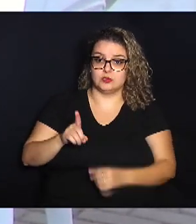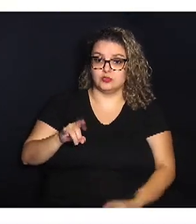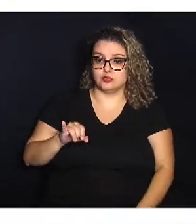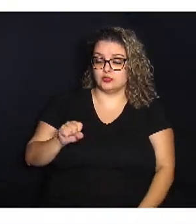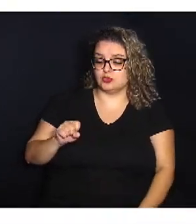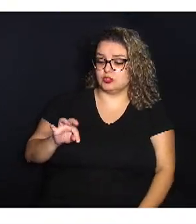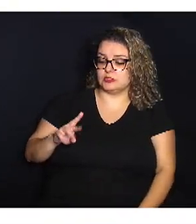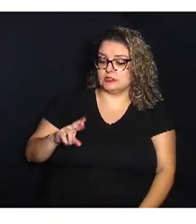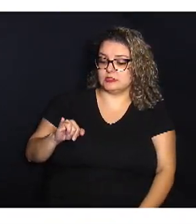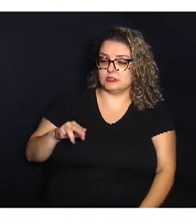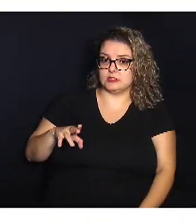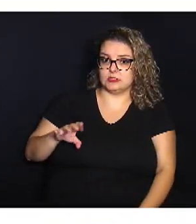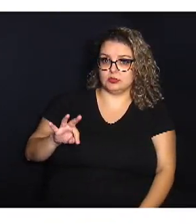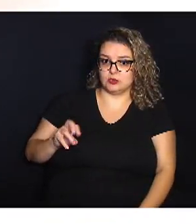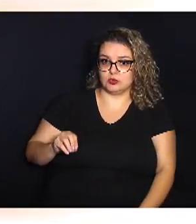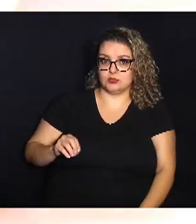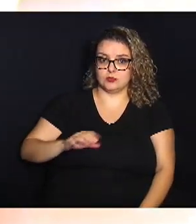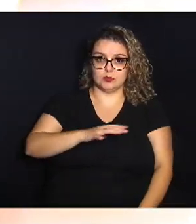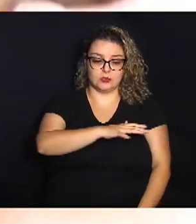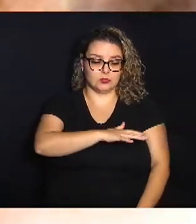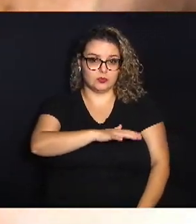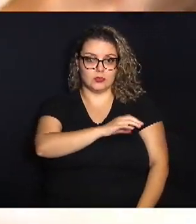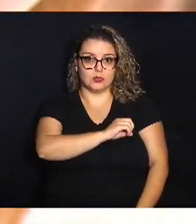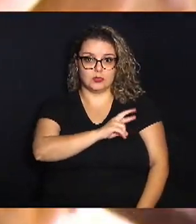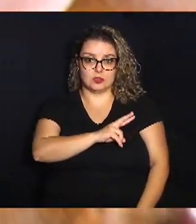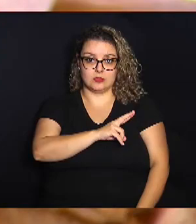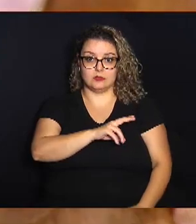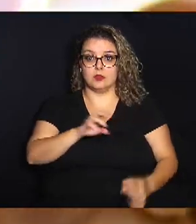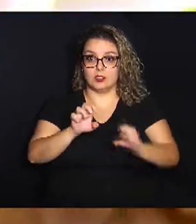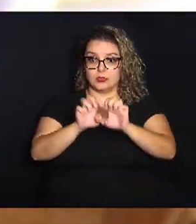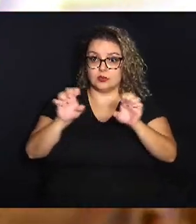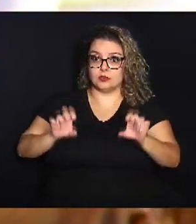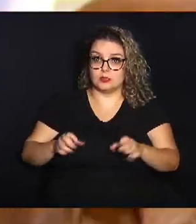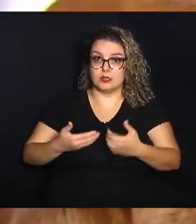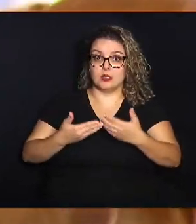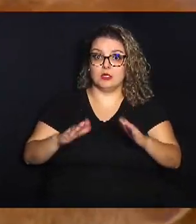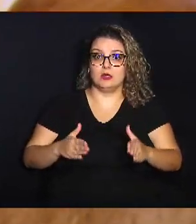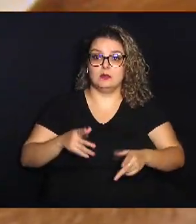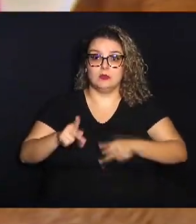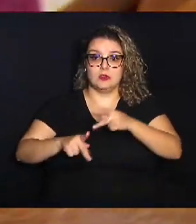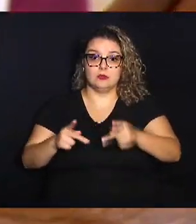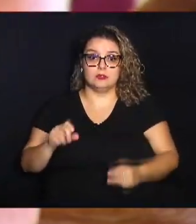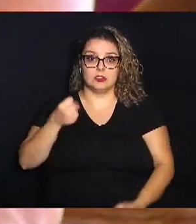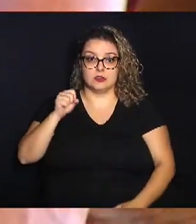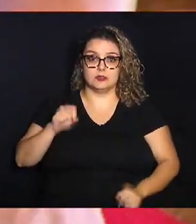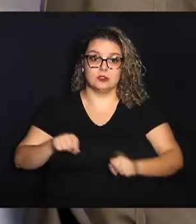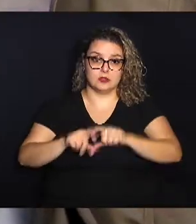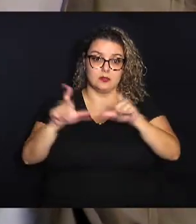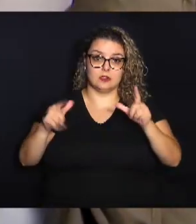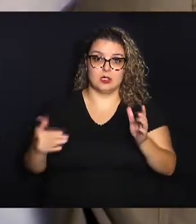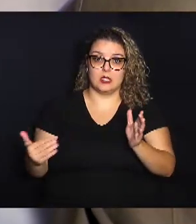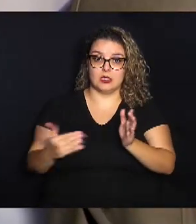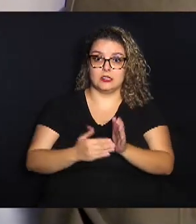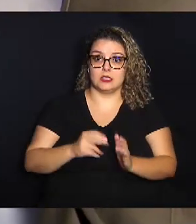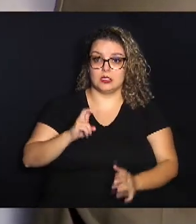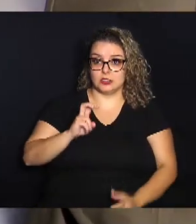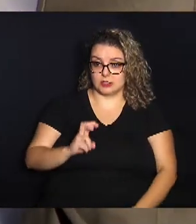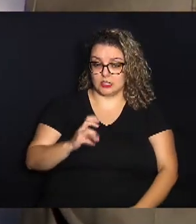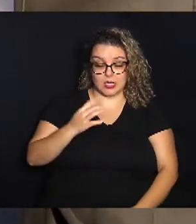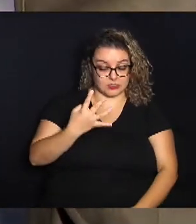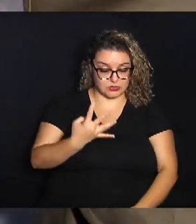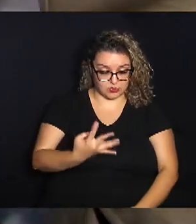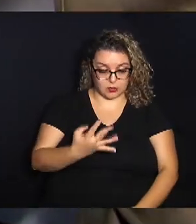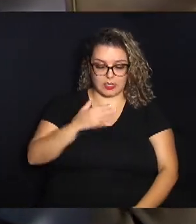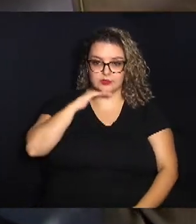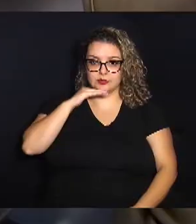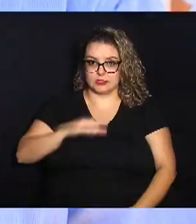Ouro Verde. A estrutura itinerante fica aberta ao público das 8 da manhã até as 4 da tarde, de